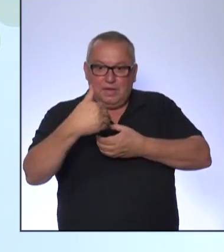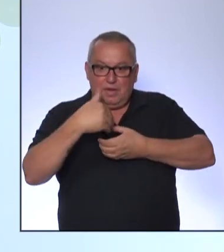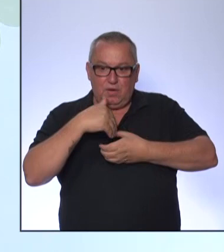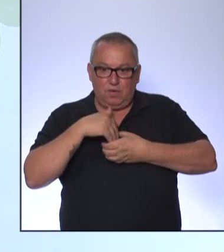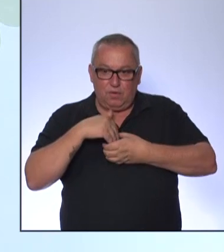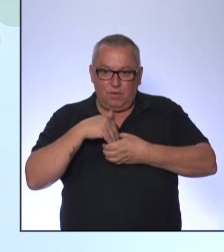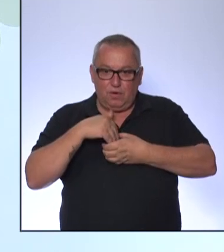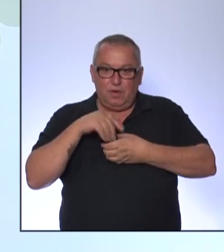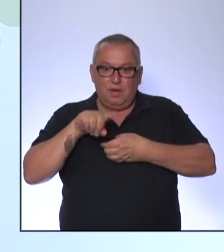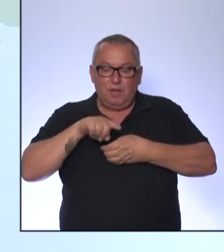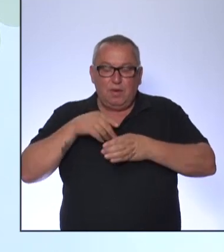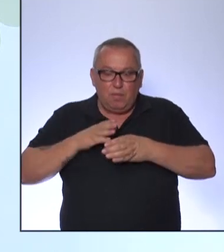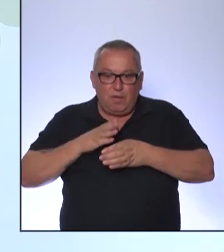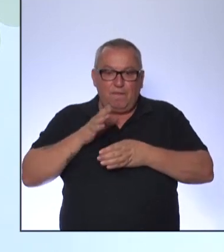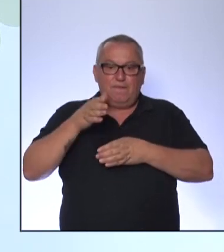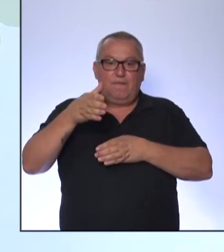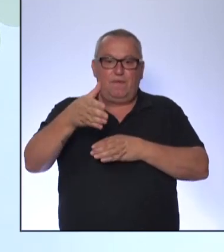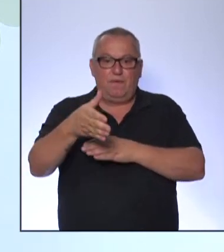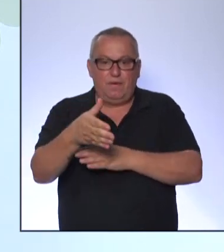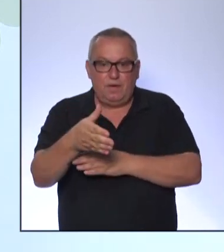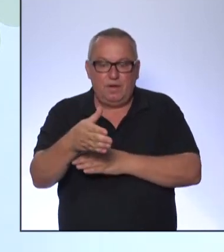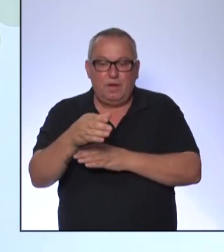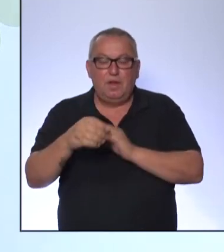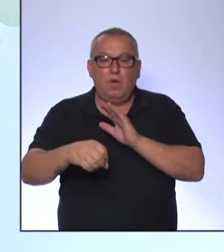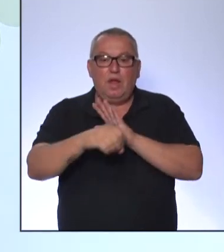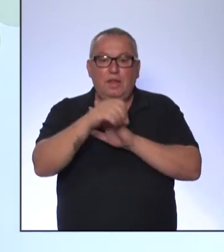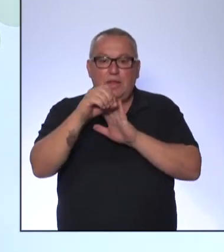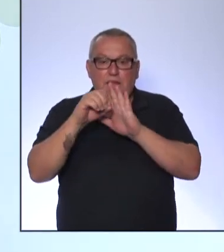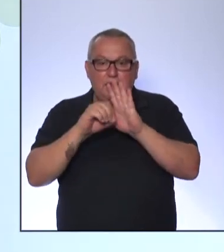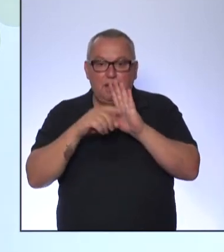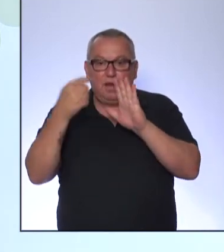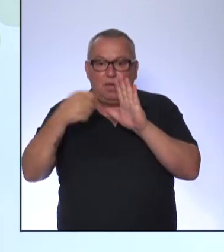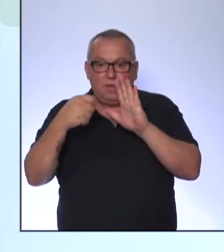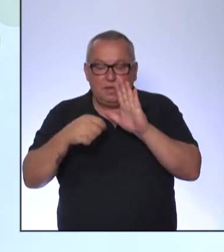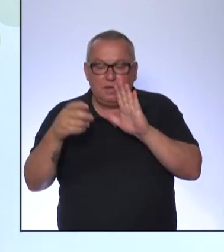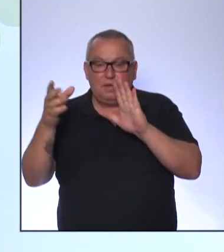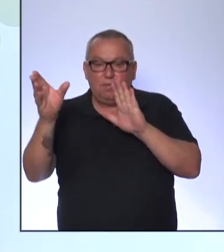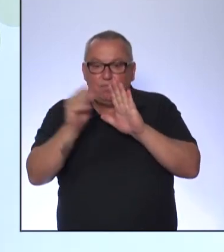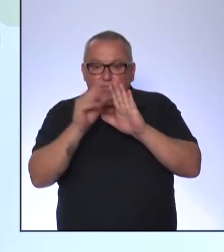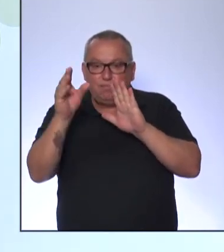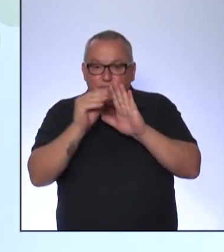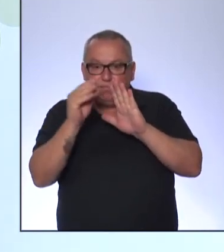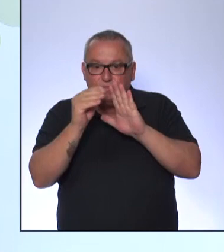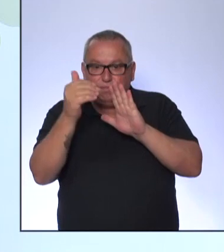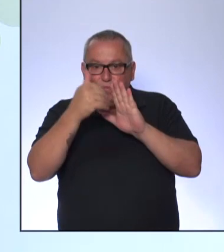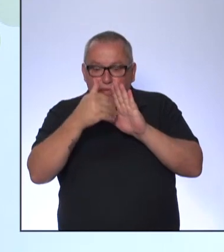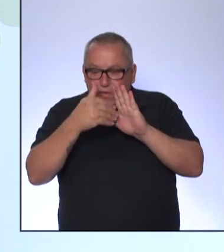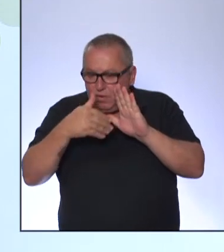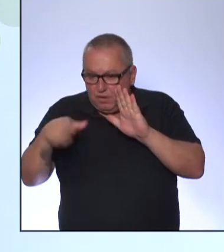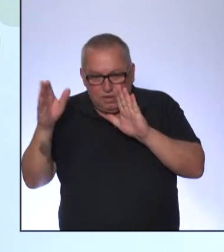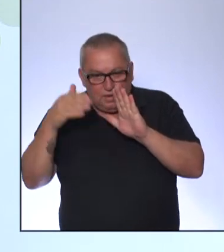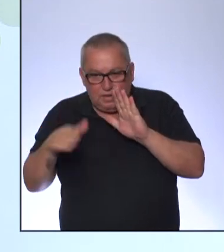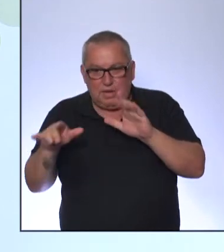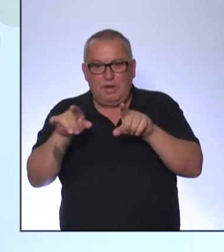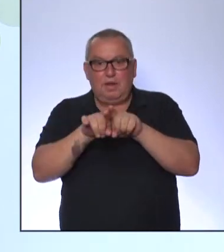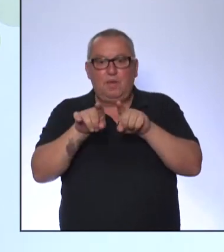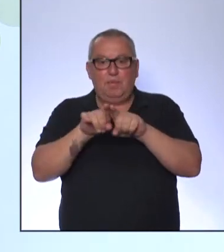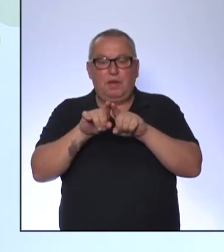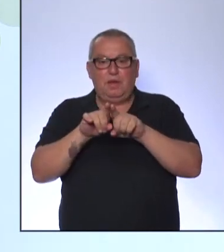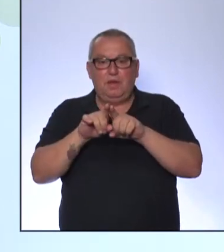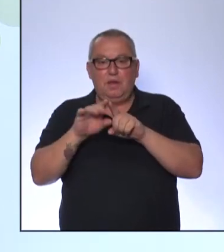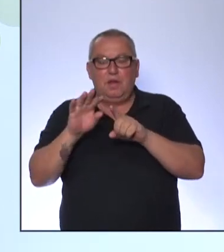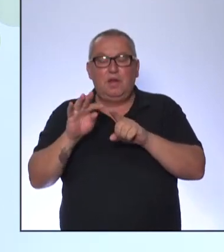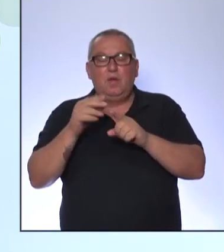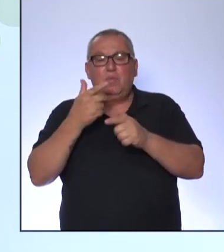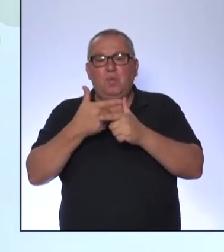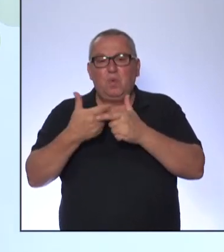para fora da célula. Então, essa célula ela precisa que substâncias, que nutrientes entrem, mas ela também precisa eliminar tanto toxinas